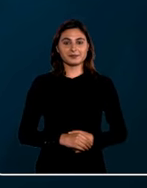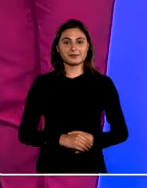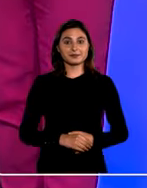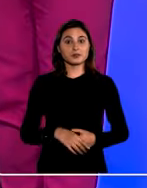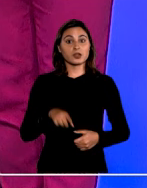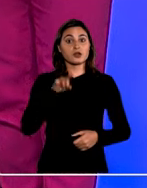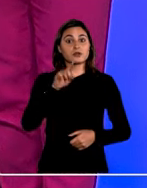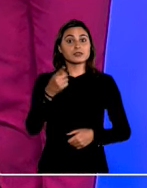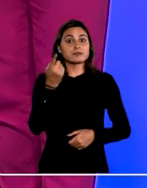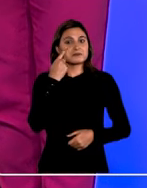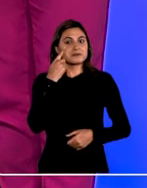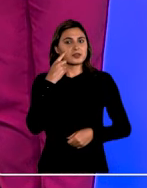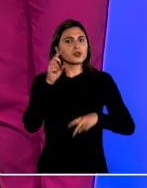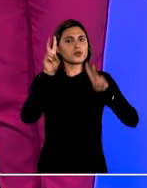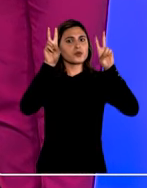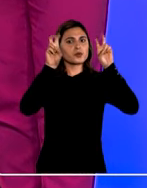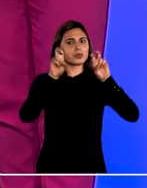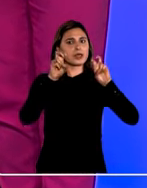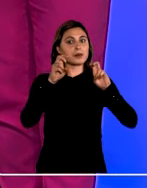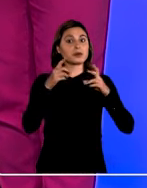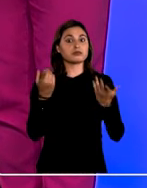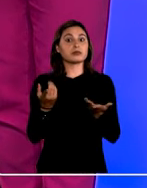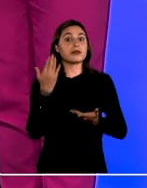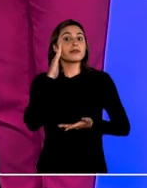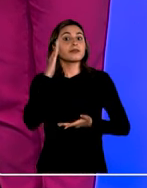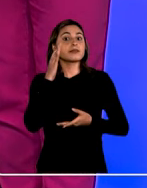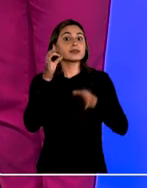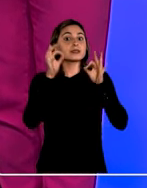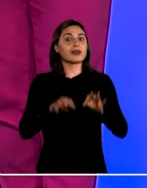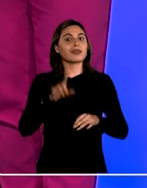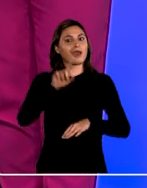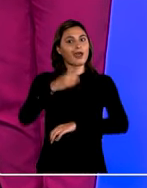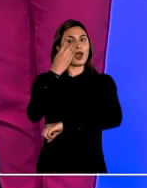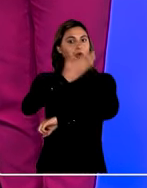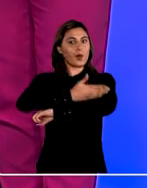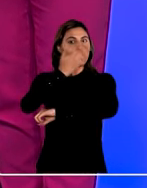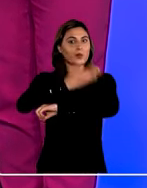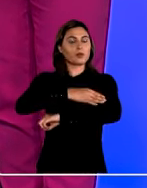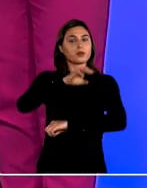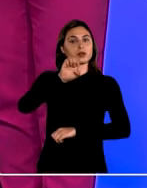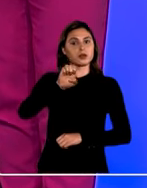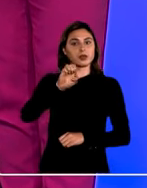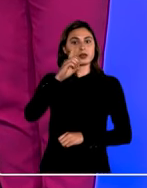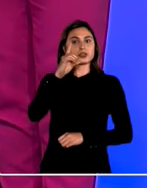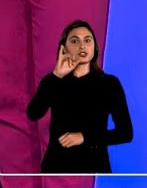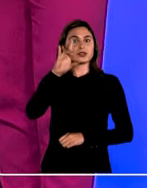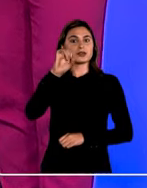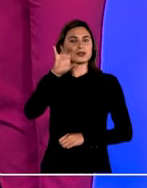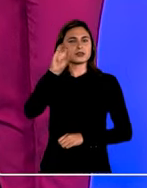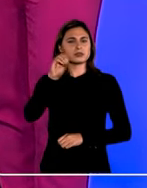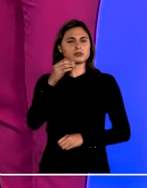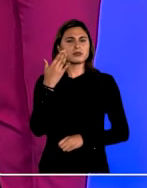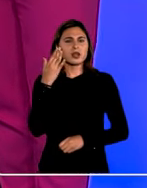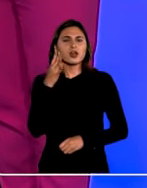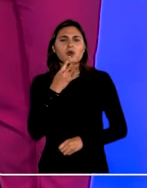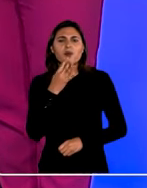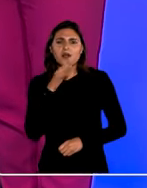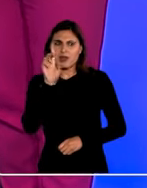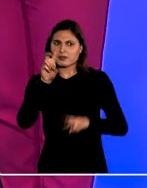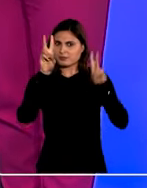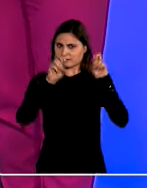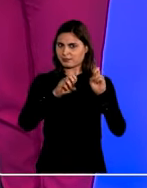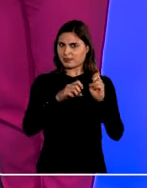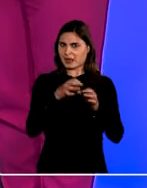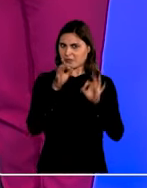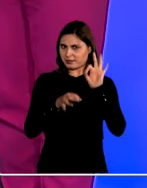encontra Você viu que o tema do programa entender direito é Condomínio edilício conhece esse termo jurídico